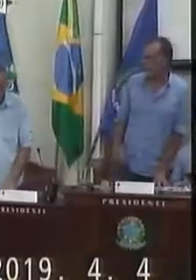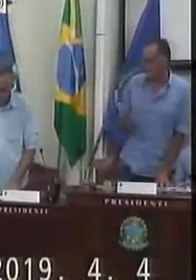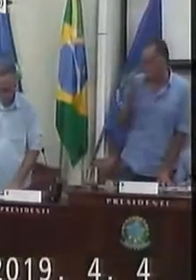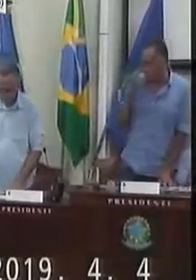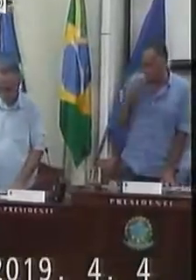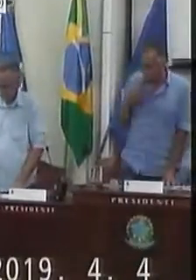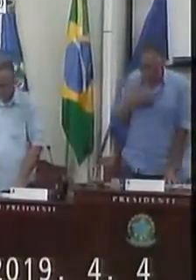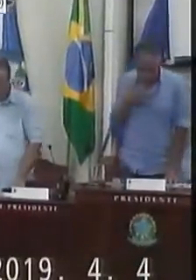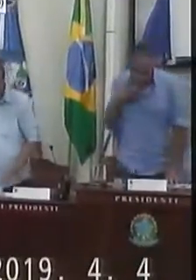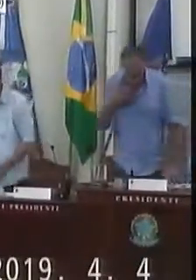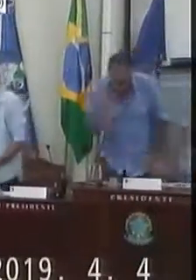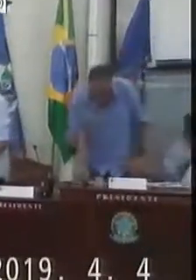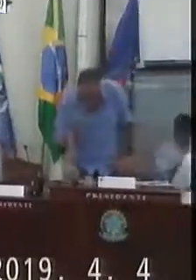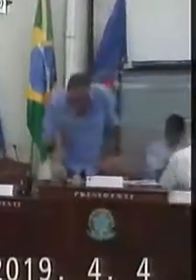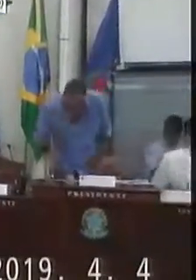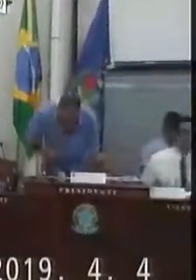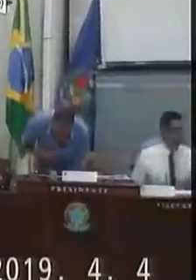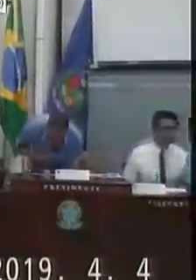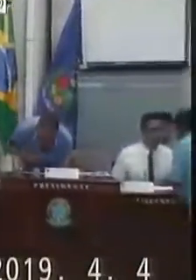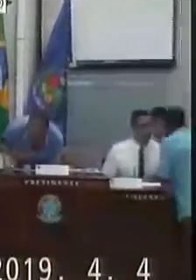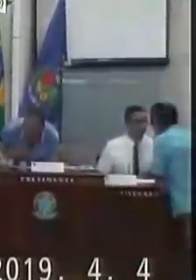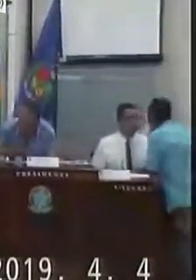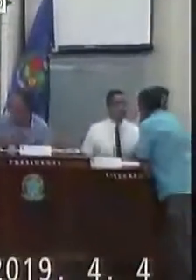mal. Amém.